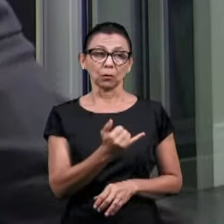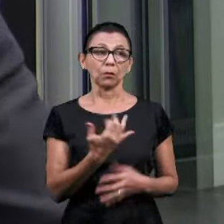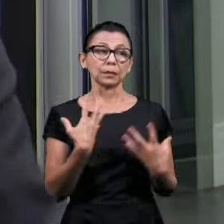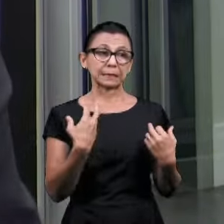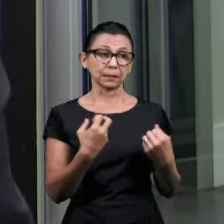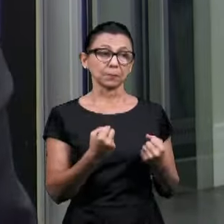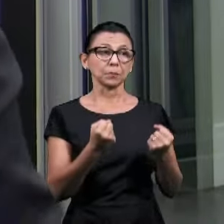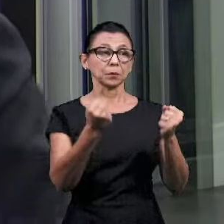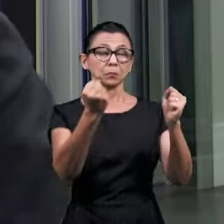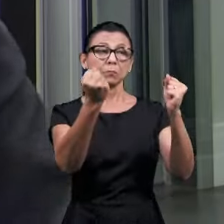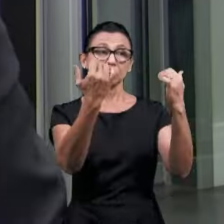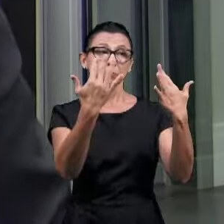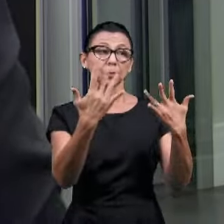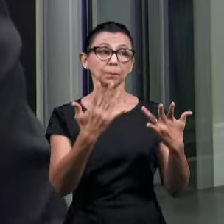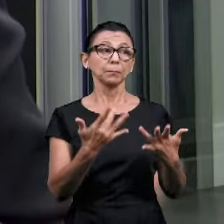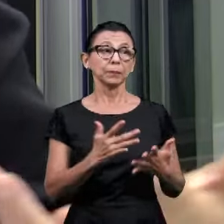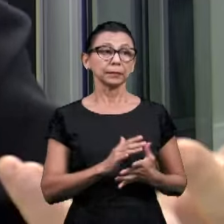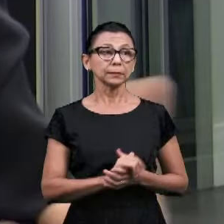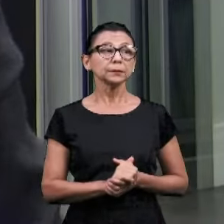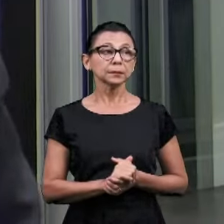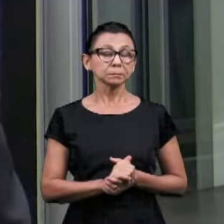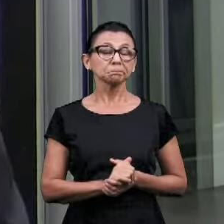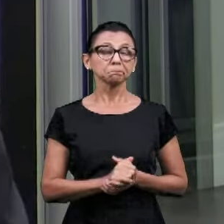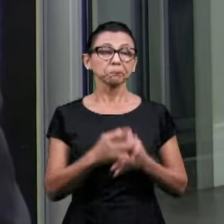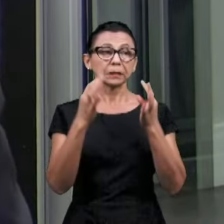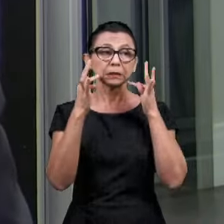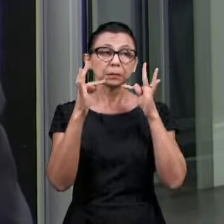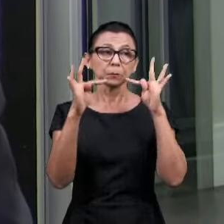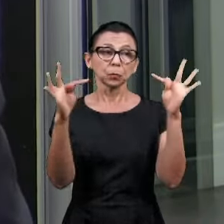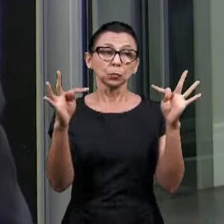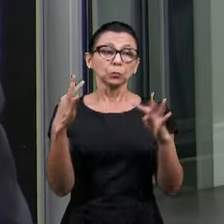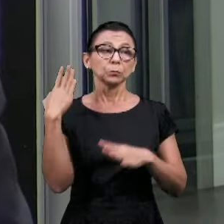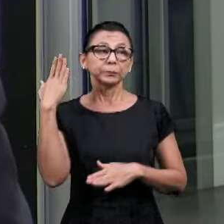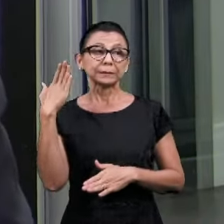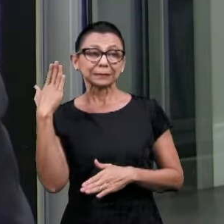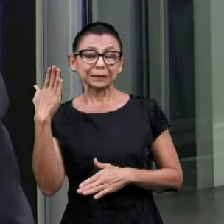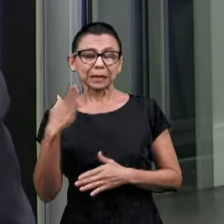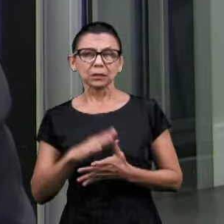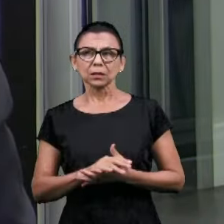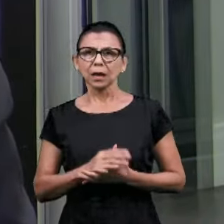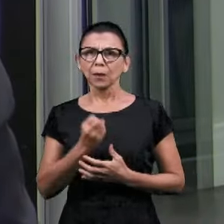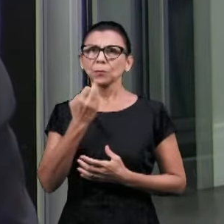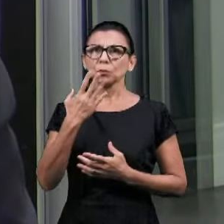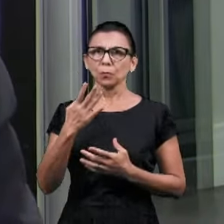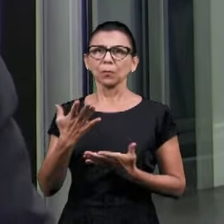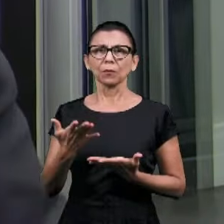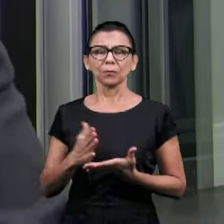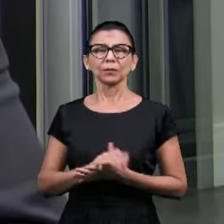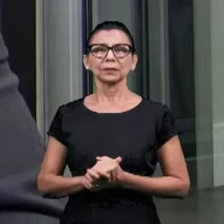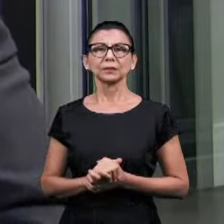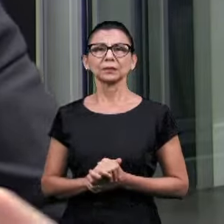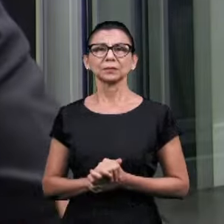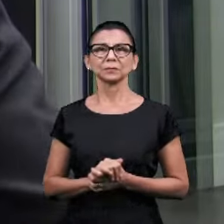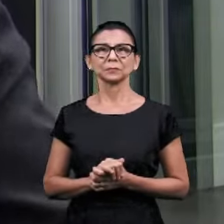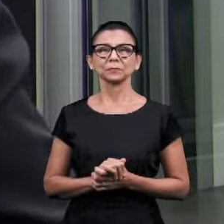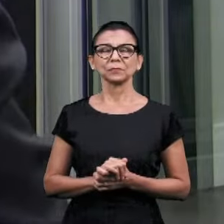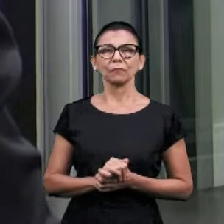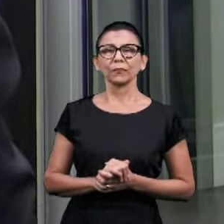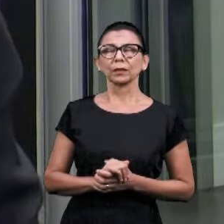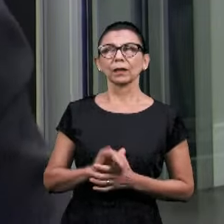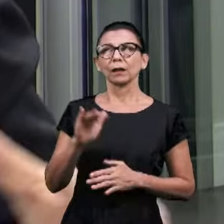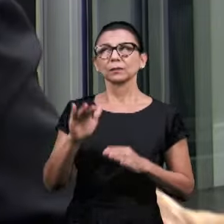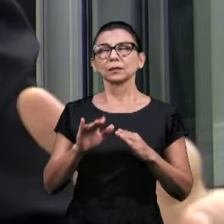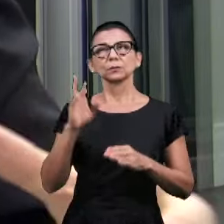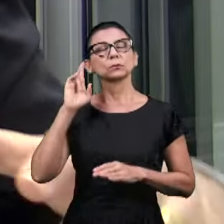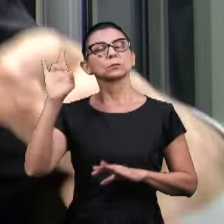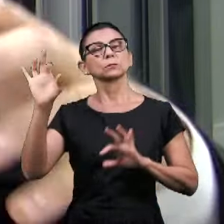um testemunho, isso alimenta também É verdade. a gente, né? Às vezes o Senhor prepara,